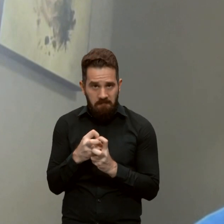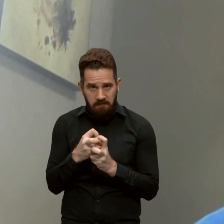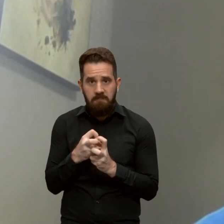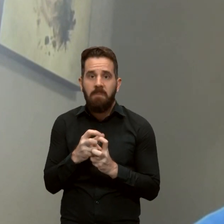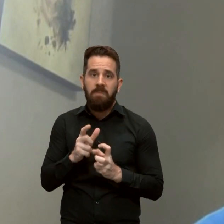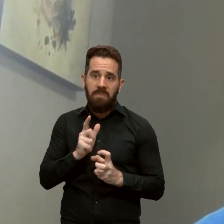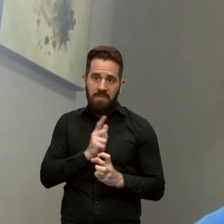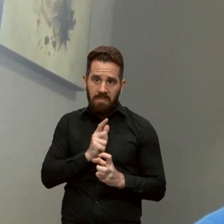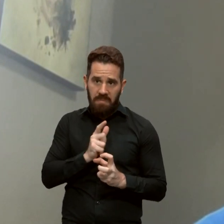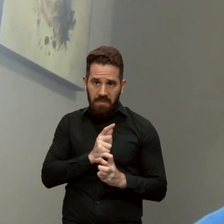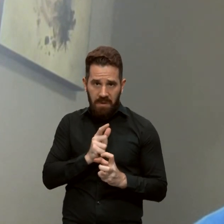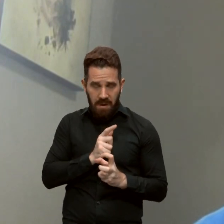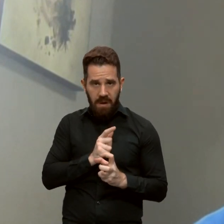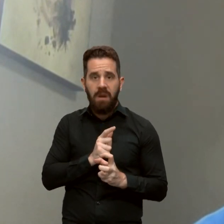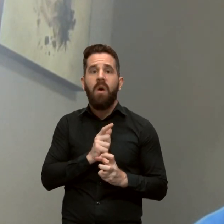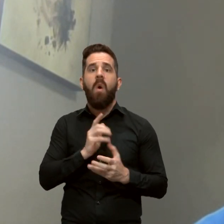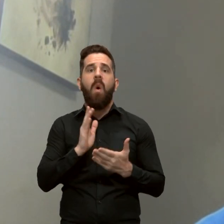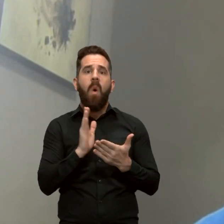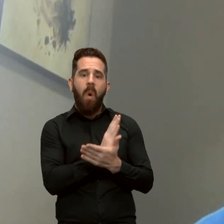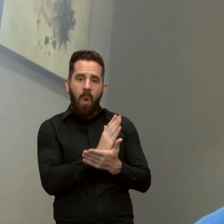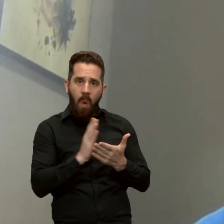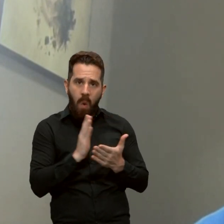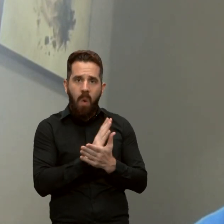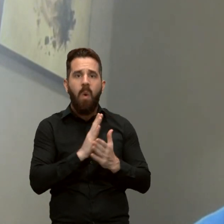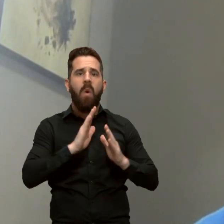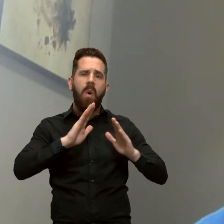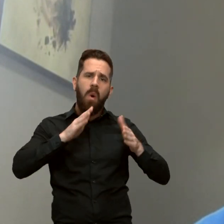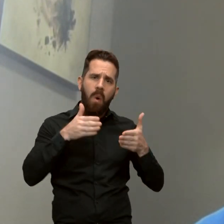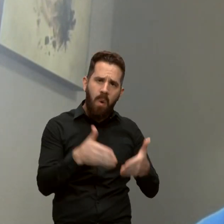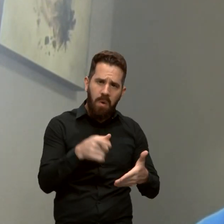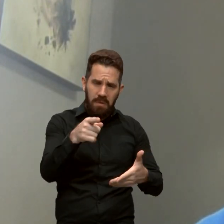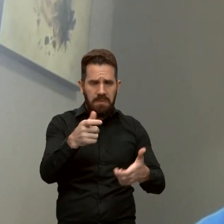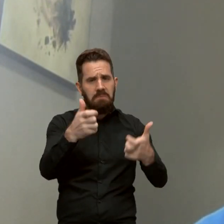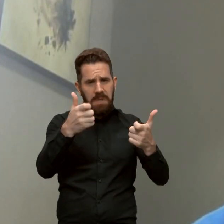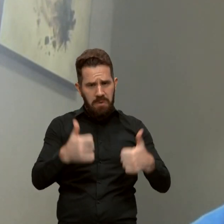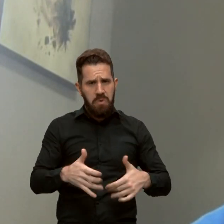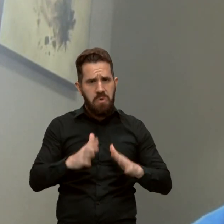além desses sintomas vasomotores, né, os fogachos que você descreveu.